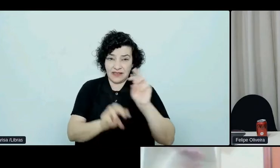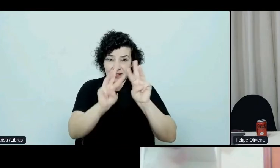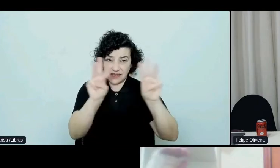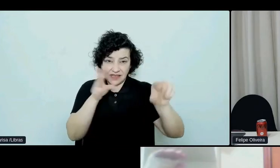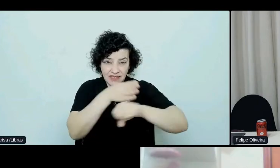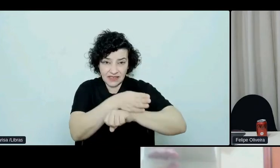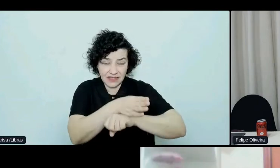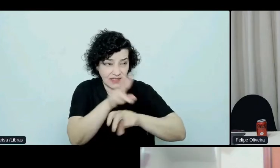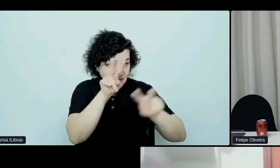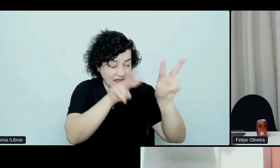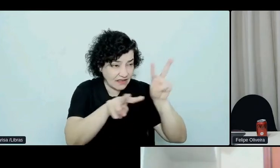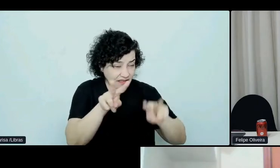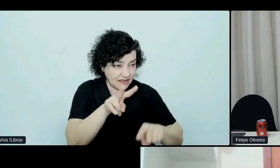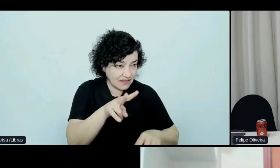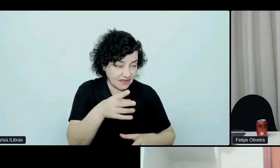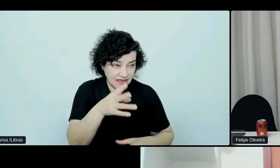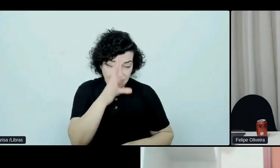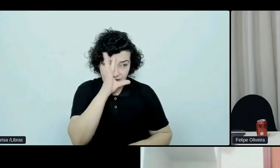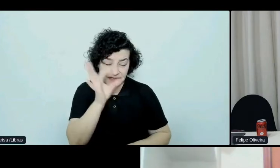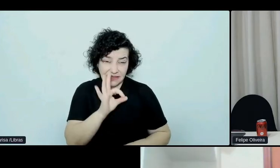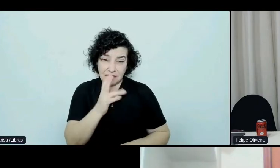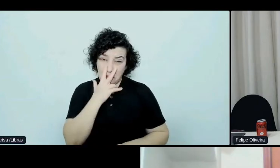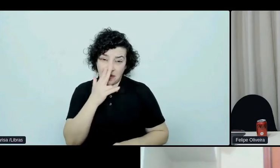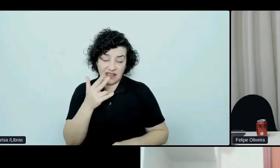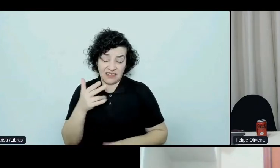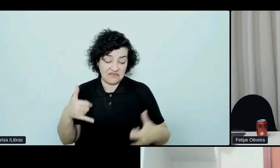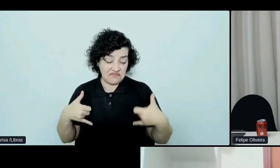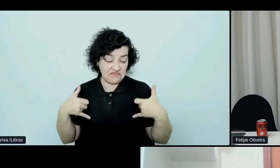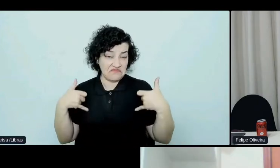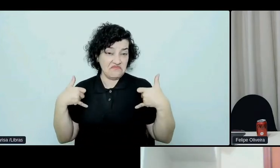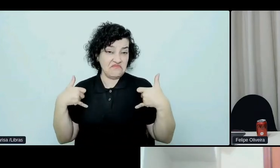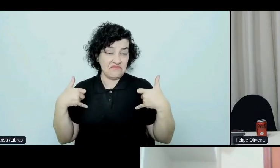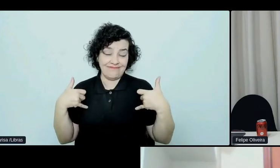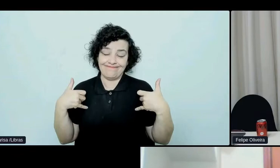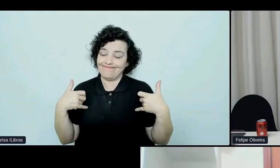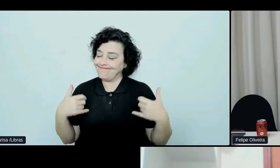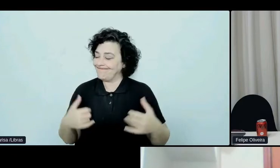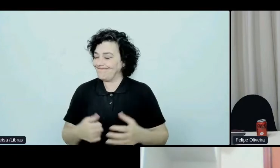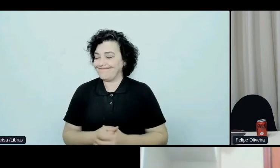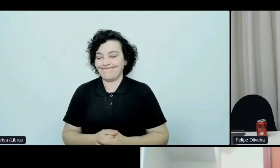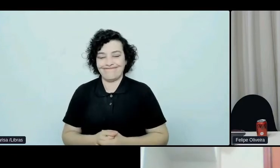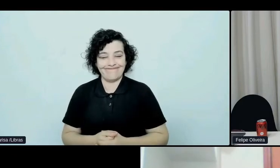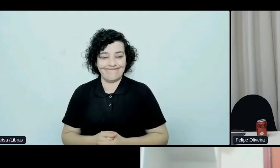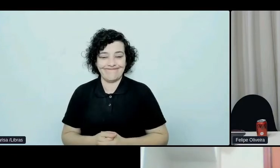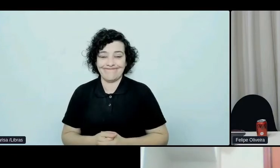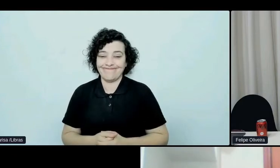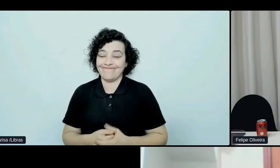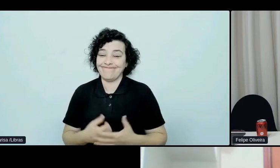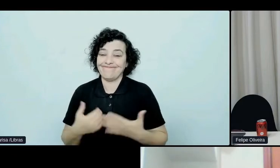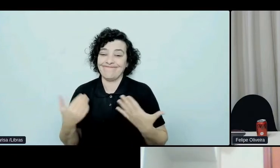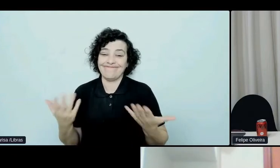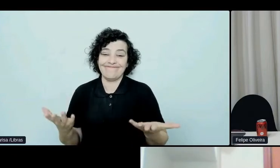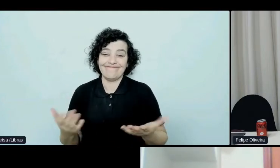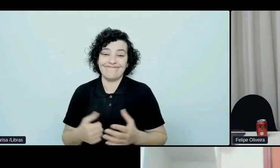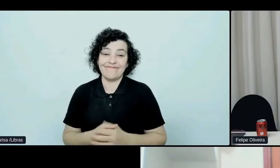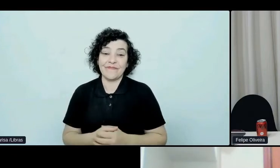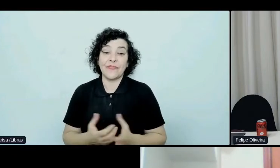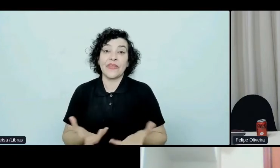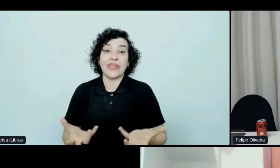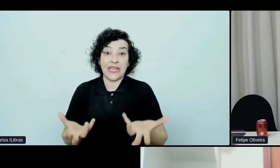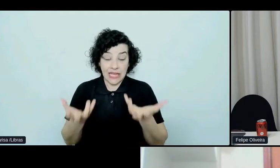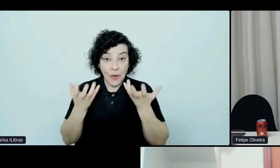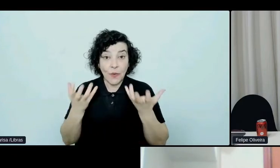na parede da sala. Mas não é isso que as pessoas vão compreender, vão achar que eu estou assim, o